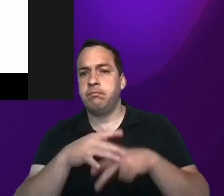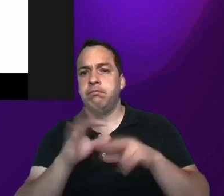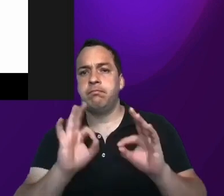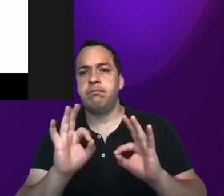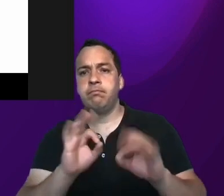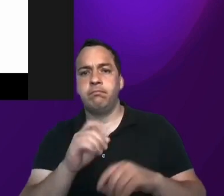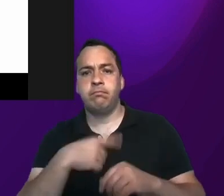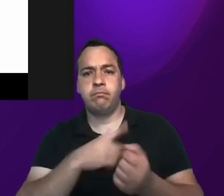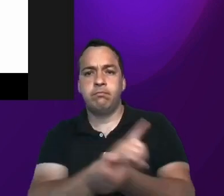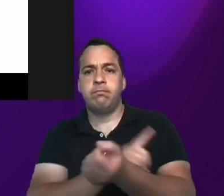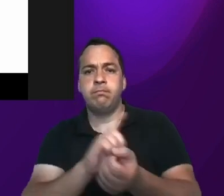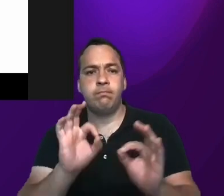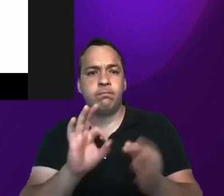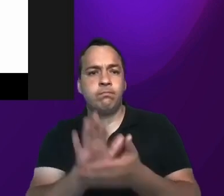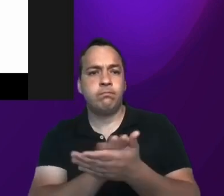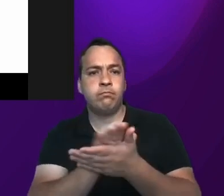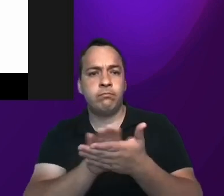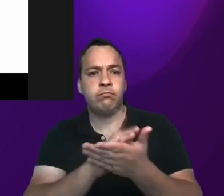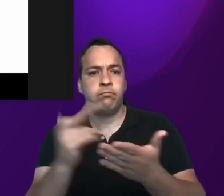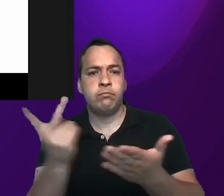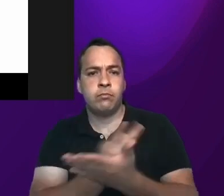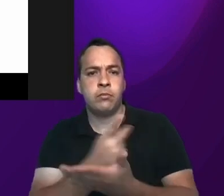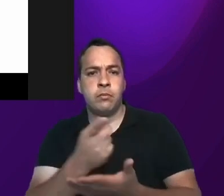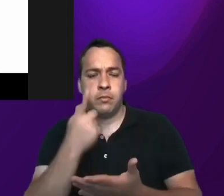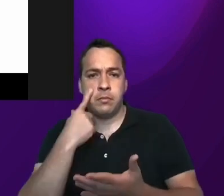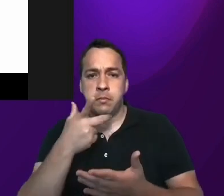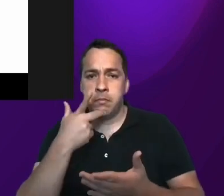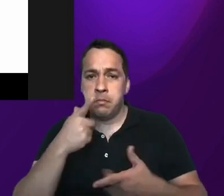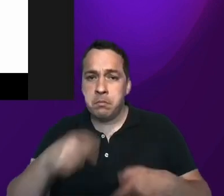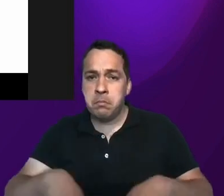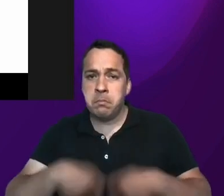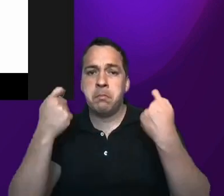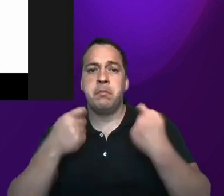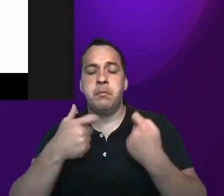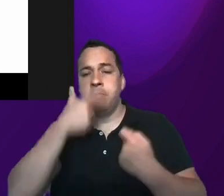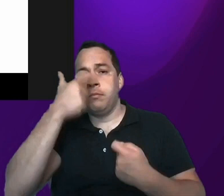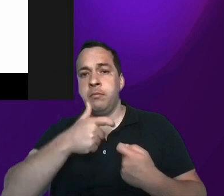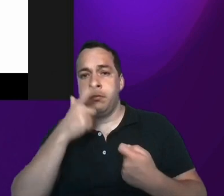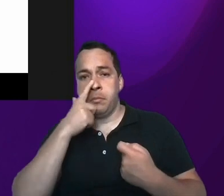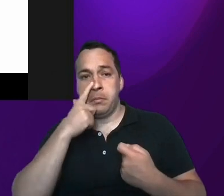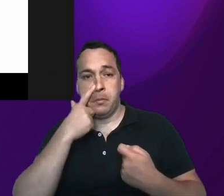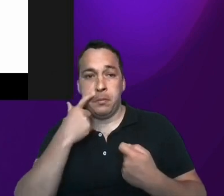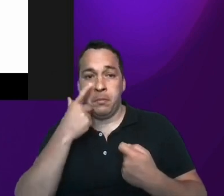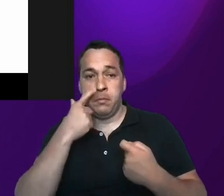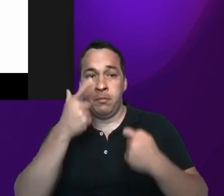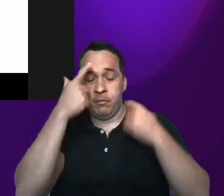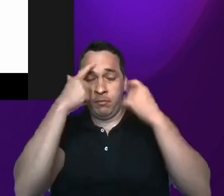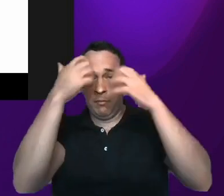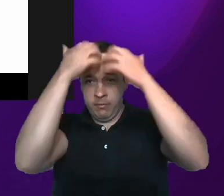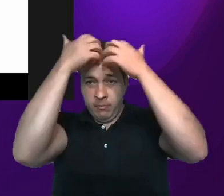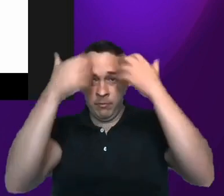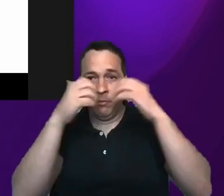durante a diálise e mostrou que se relacionou à atrofia frontal progressiva.